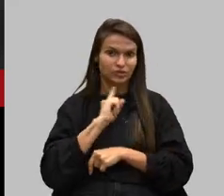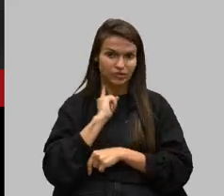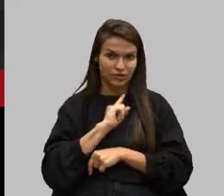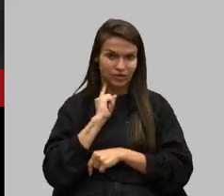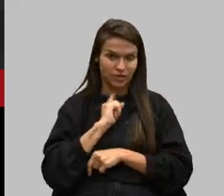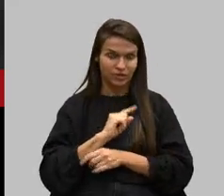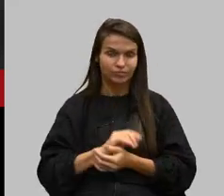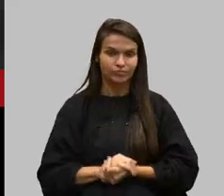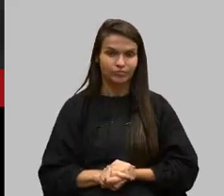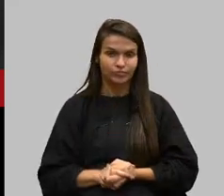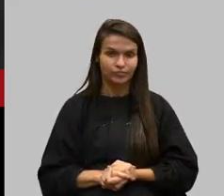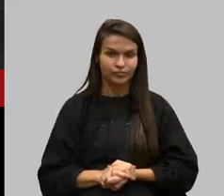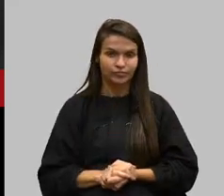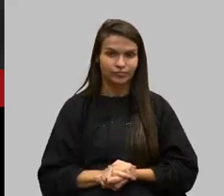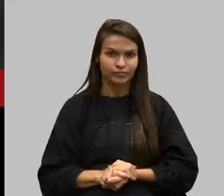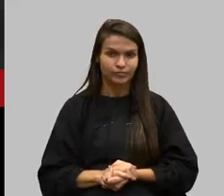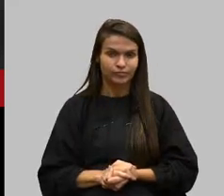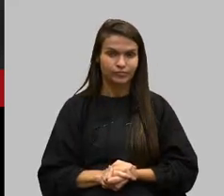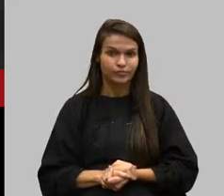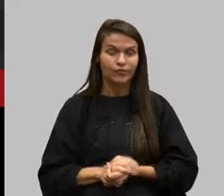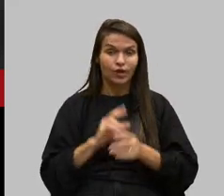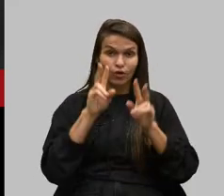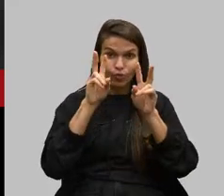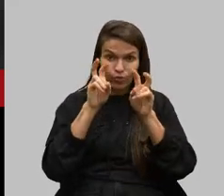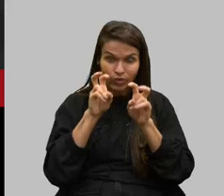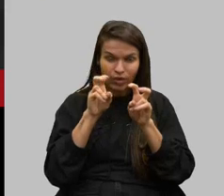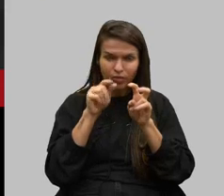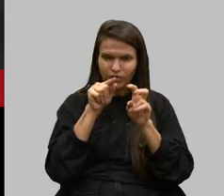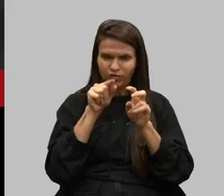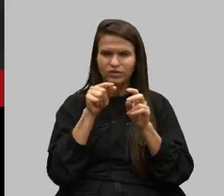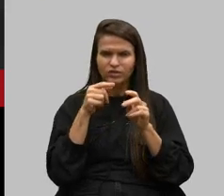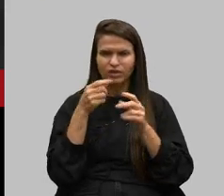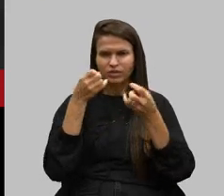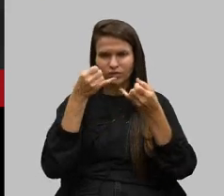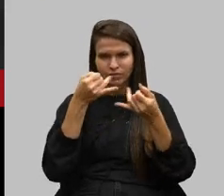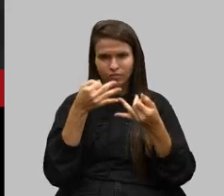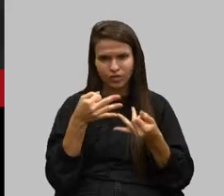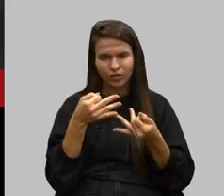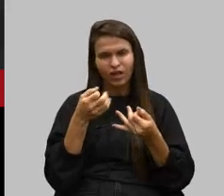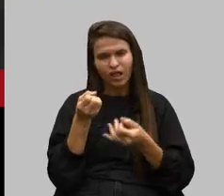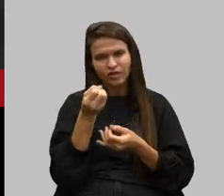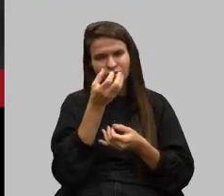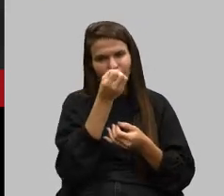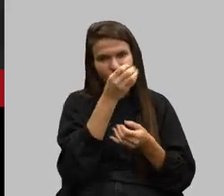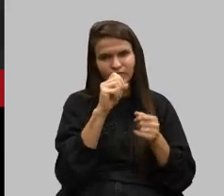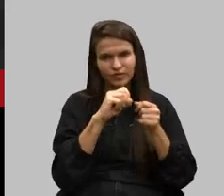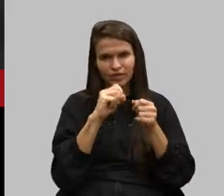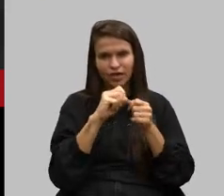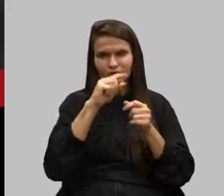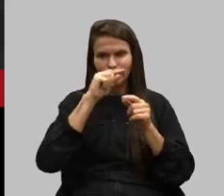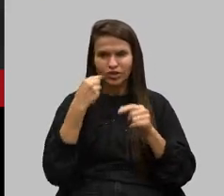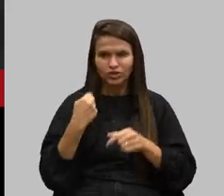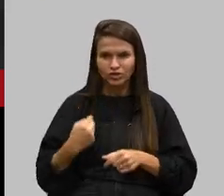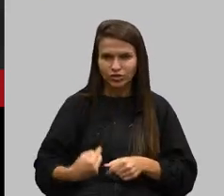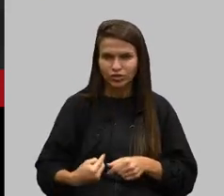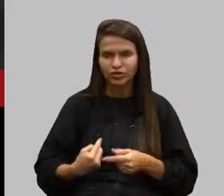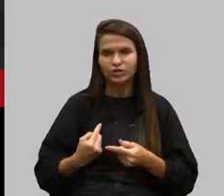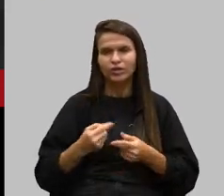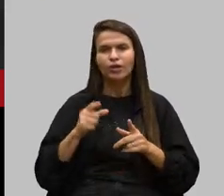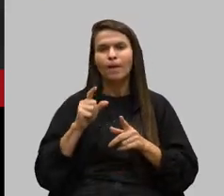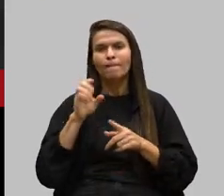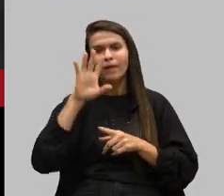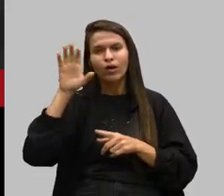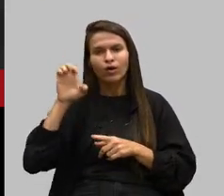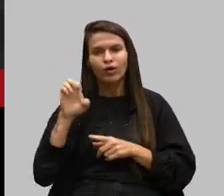e para um assunto que você abordou nas viagens que vocês fizeram pra China pro Japão paraa Europa pros Estados